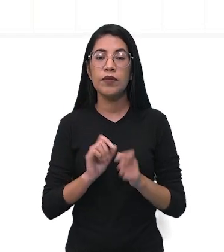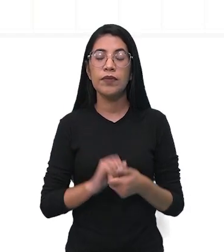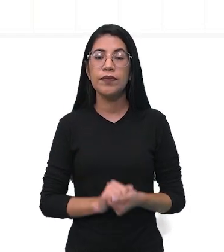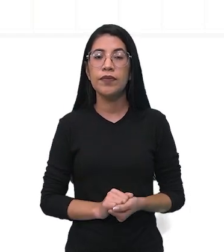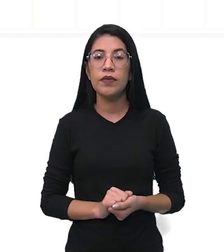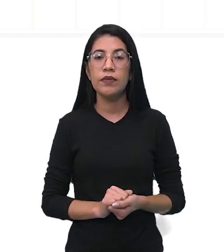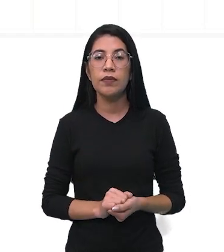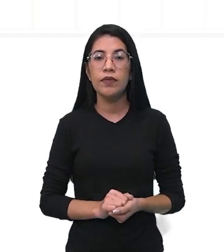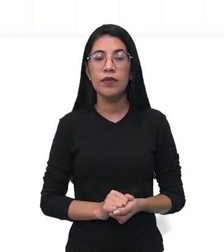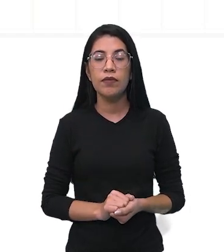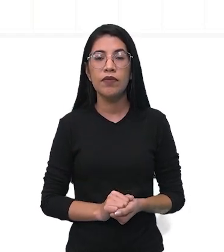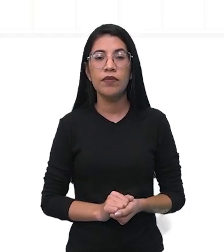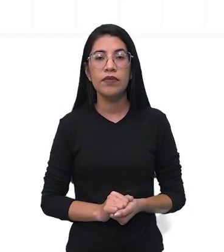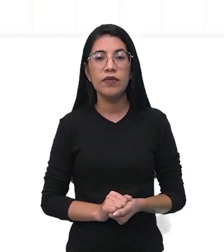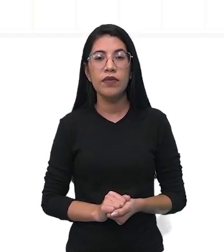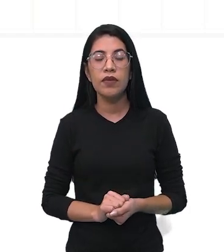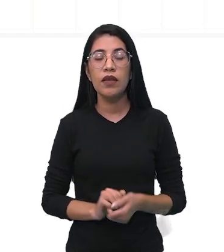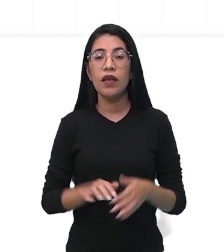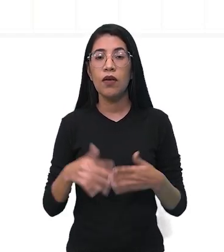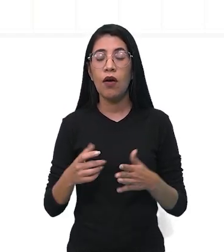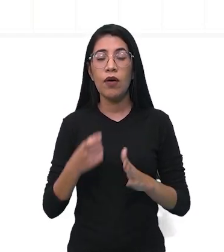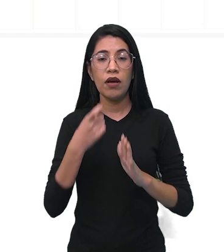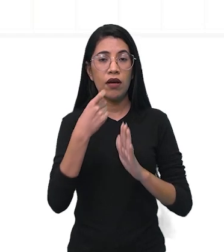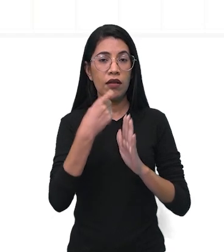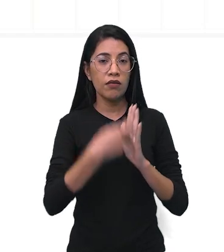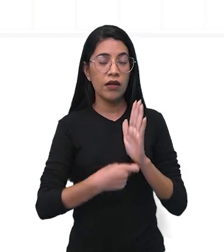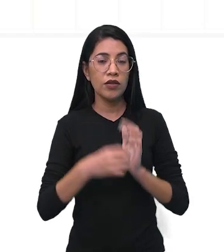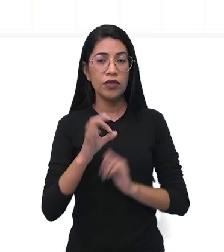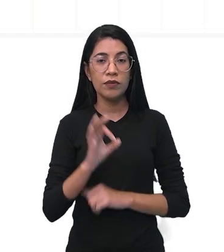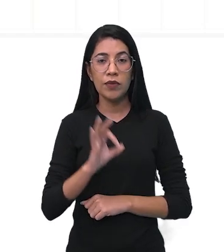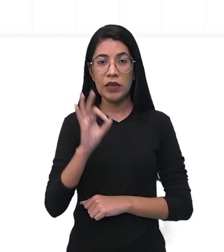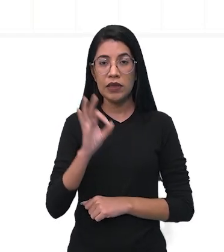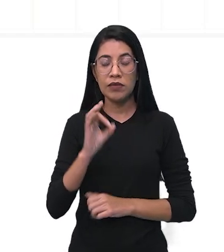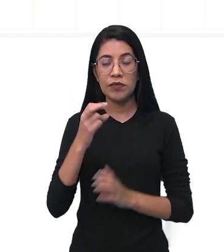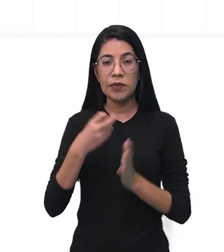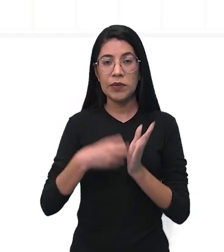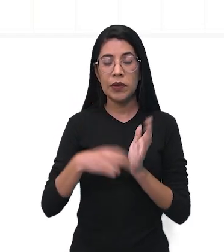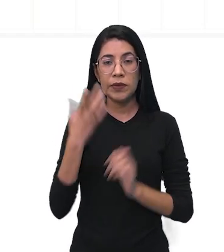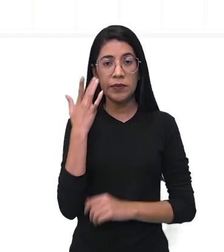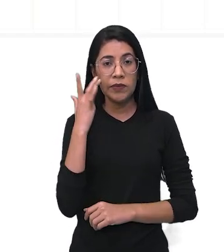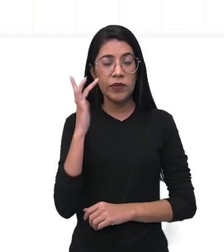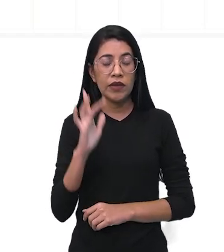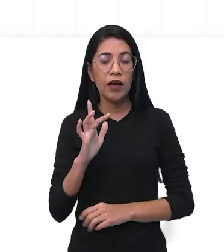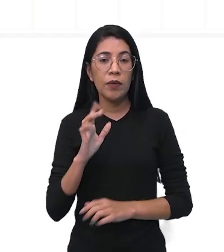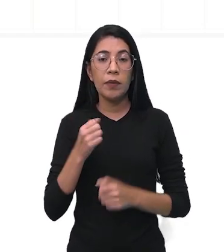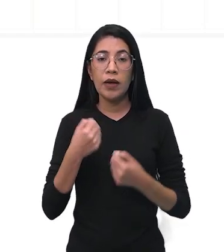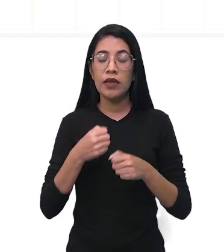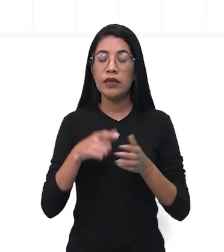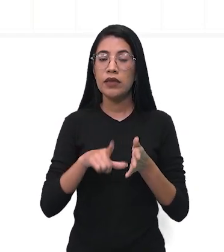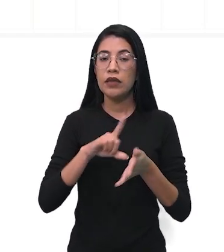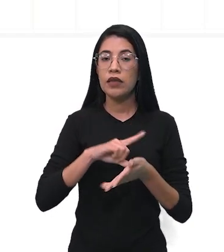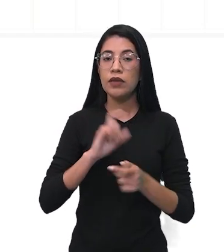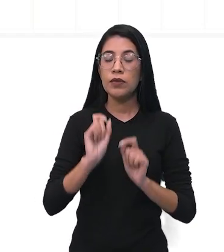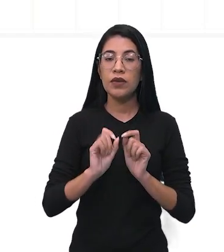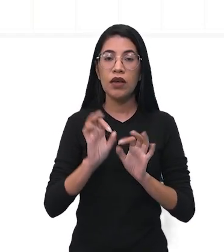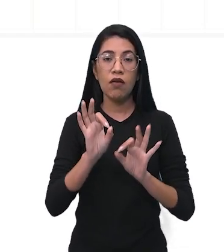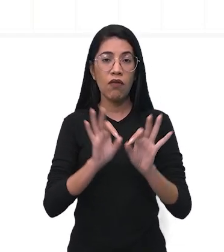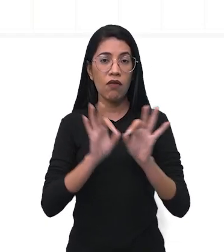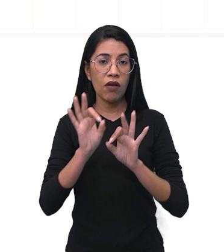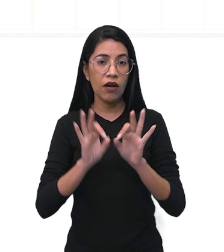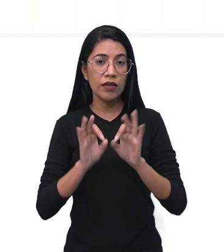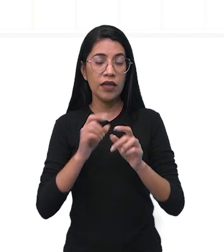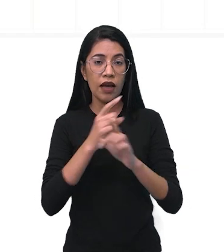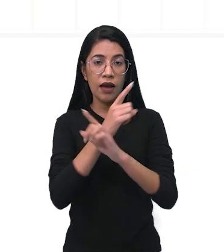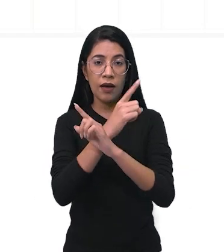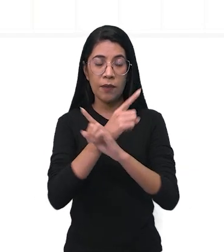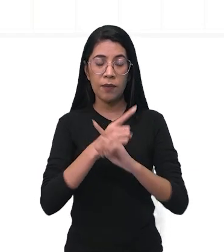ainda essa taxa percentual desse desconto, o que a gente vai fazer? Olha só, vamos montar aqui a nossa proporção. Então